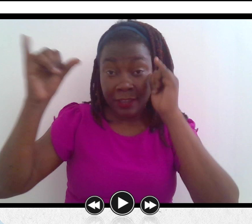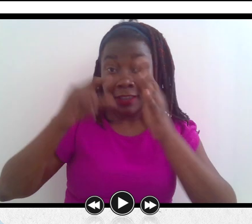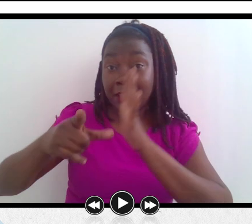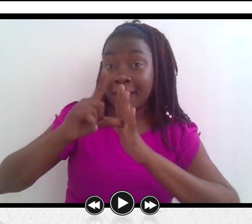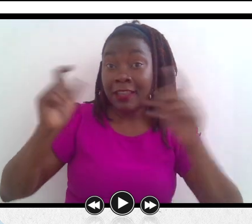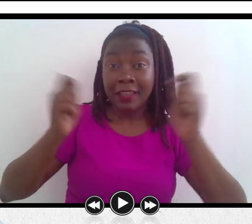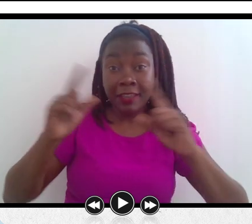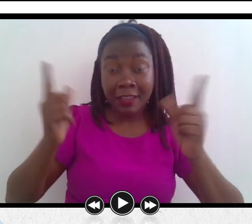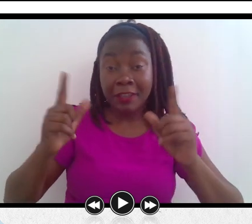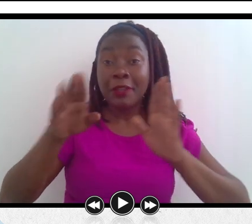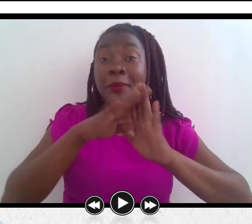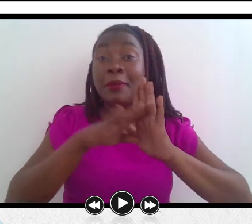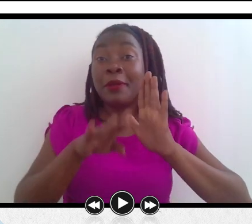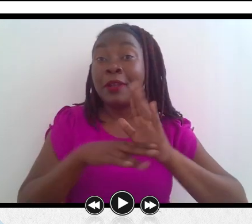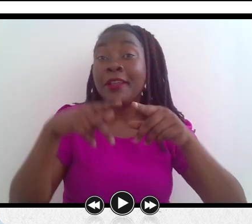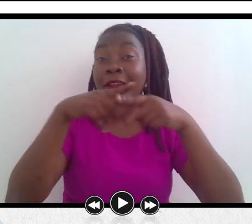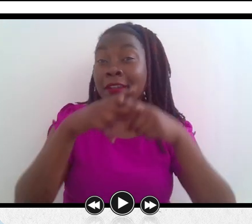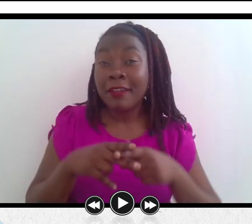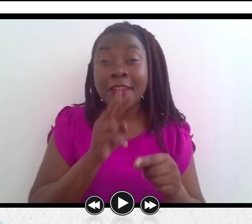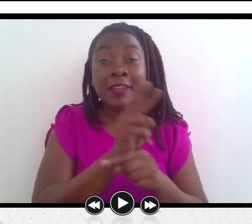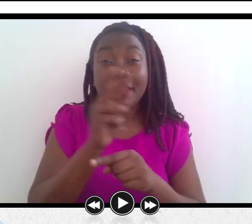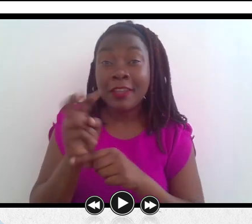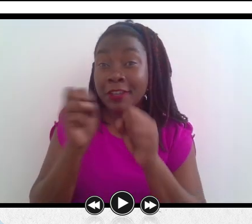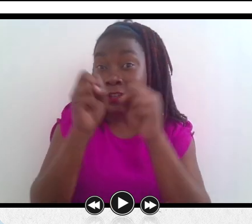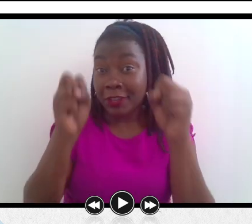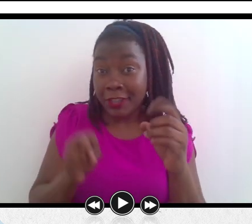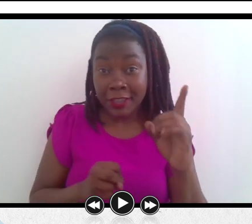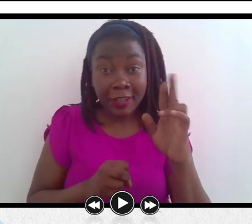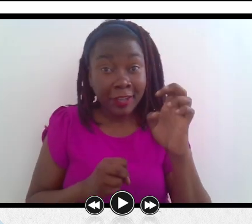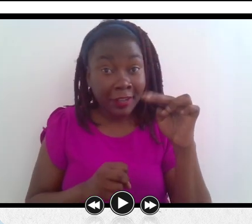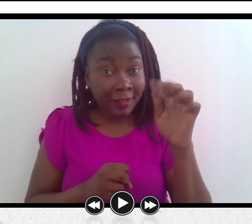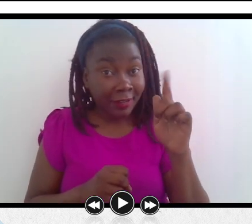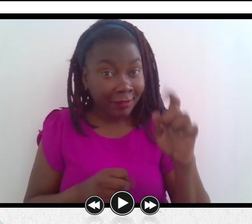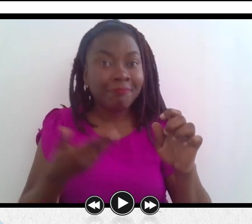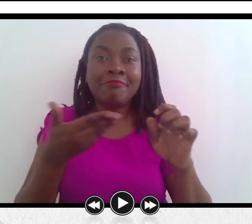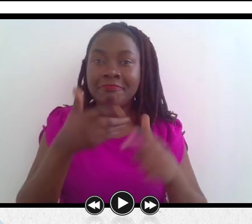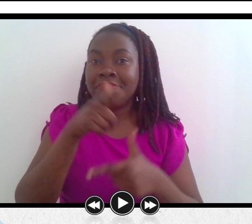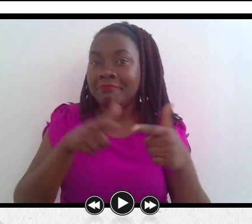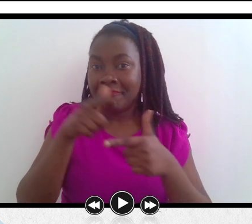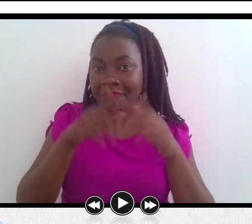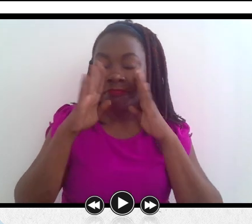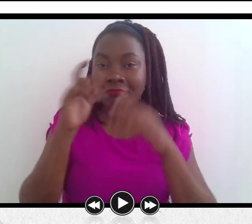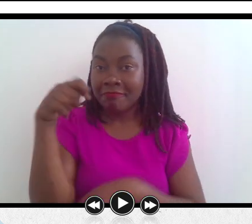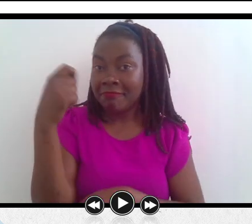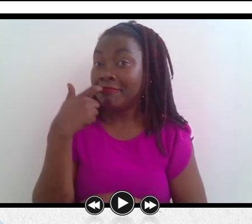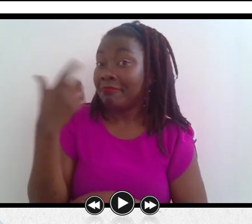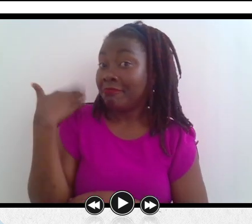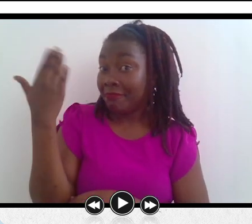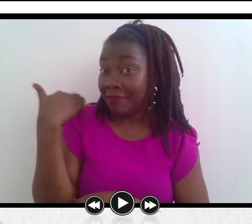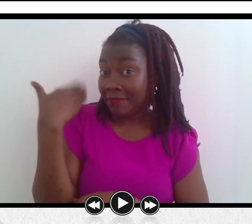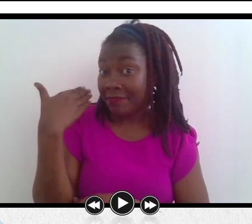do solo fora da área de inundação, securitização, né? O seguro da área de risco de inundação, sistemas